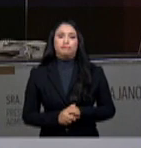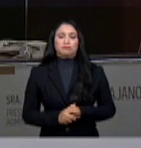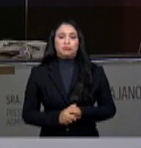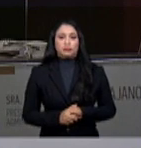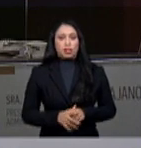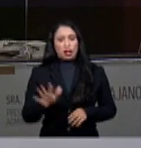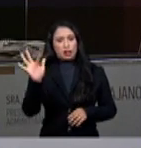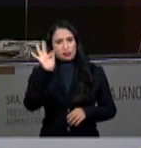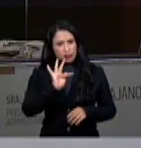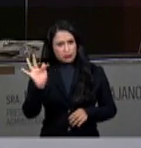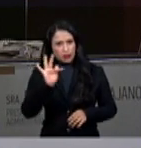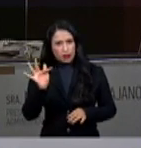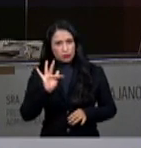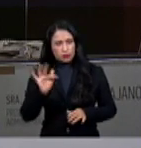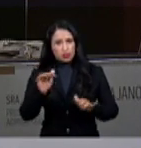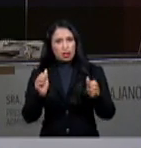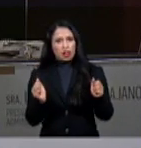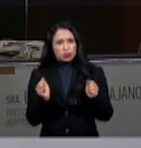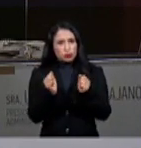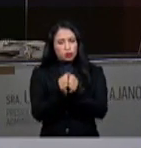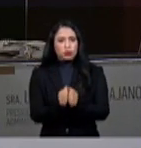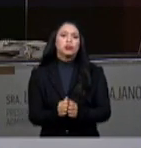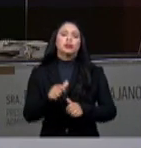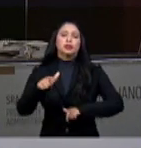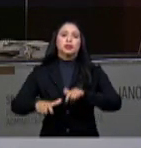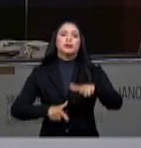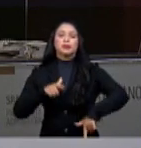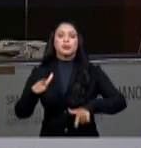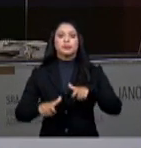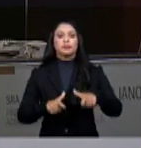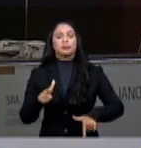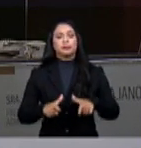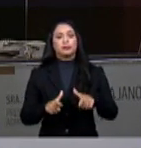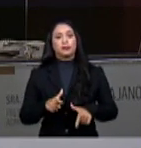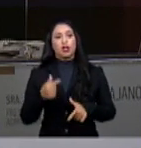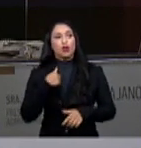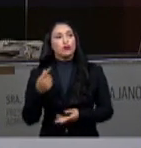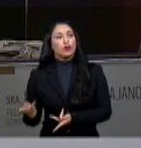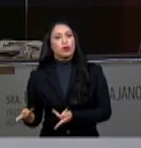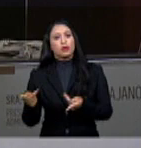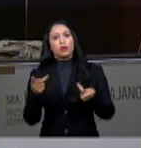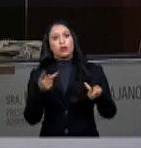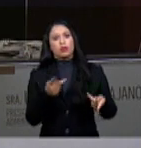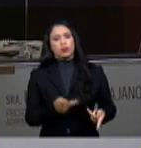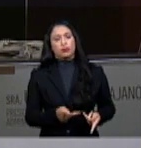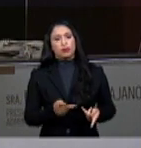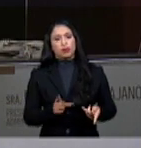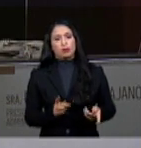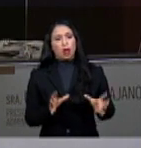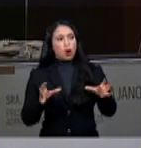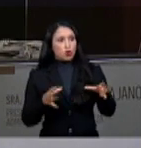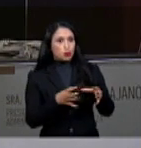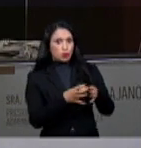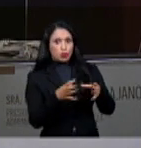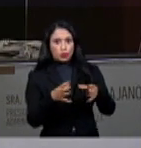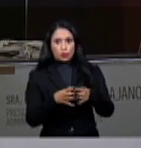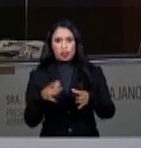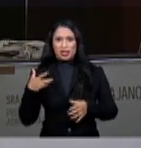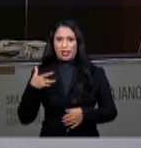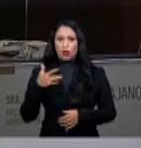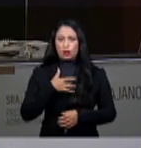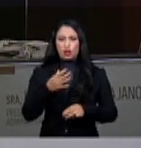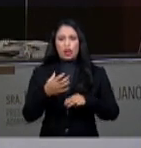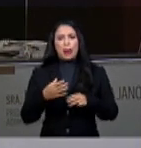negócio entrar no Unidos a sorte só para essa para quem tá em movimento eu fui convidada para entrar em muito grupo de saúde que o